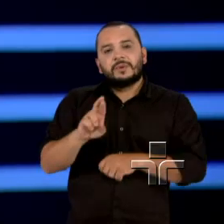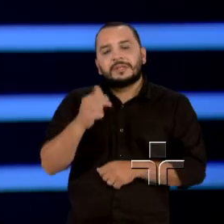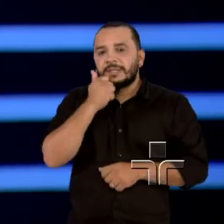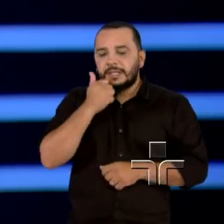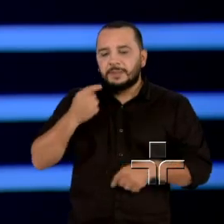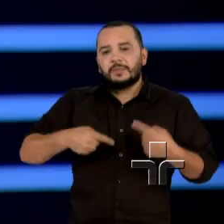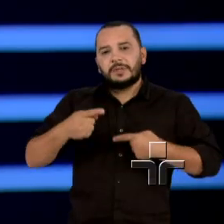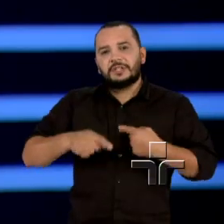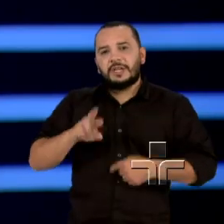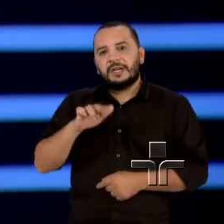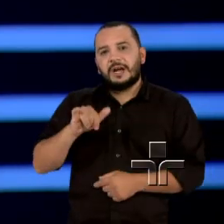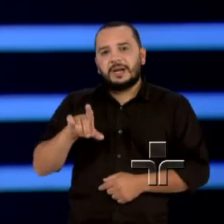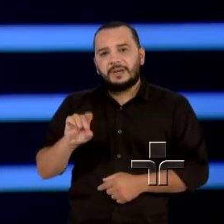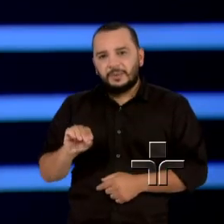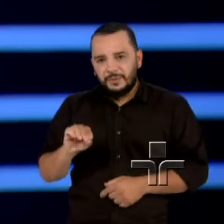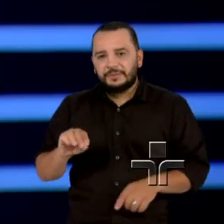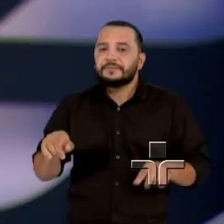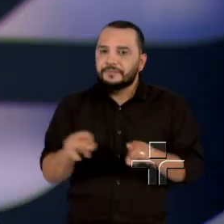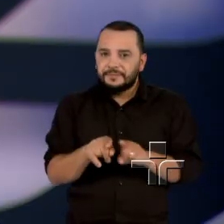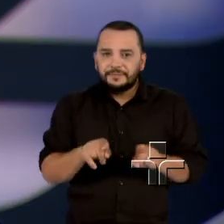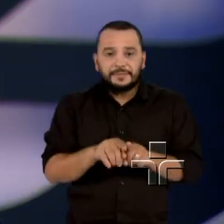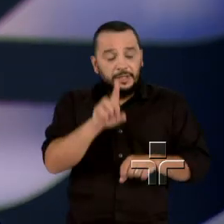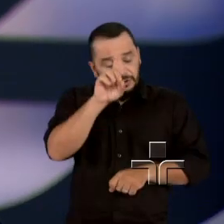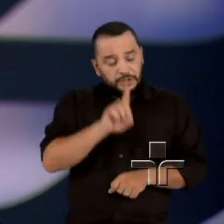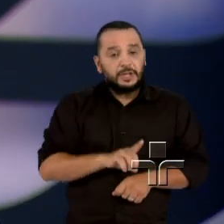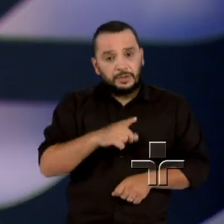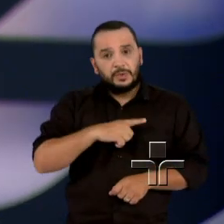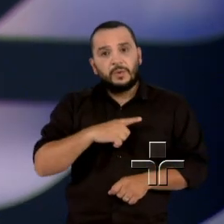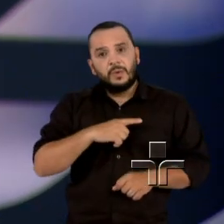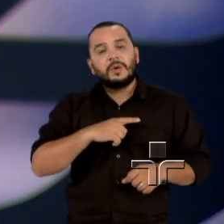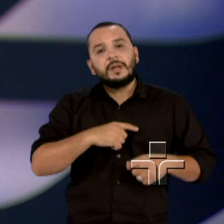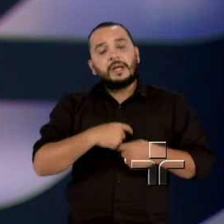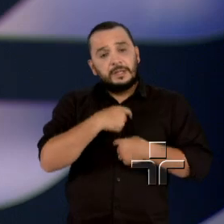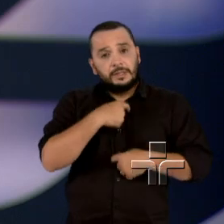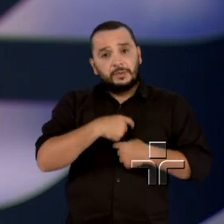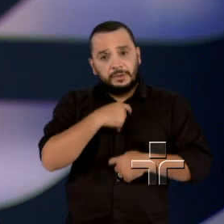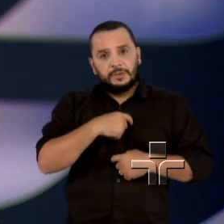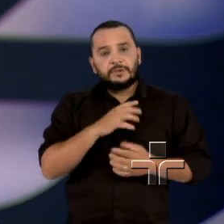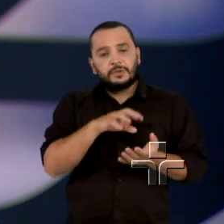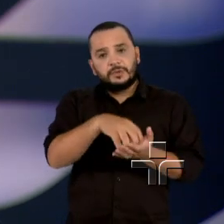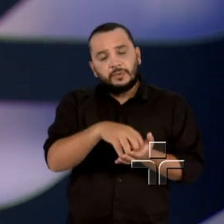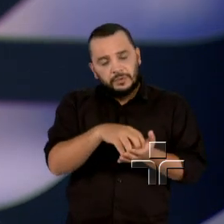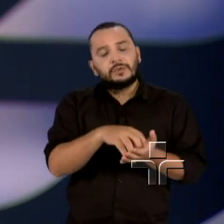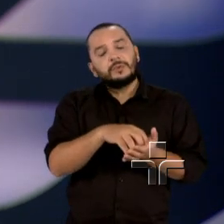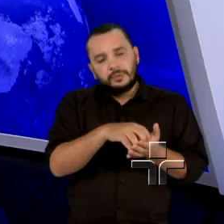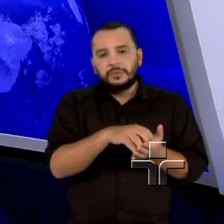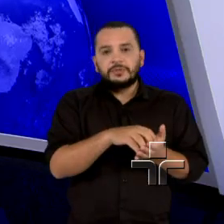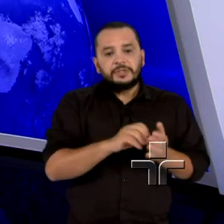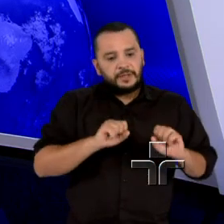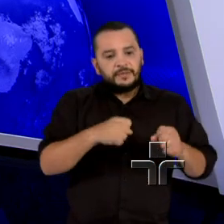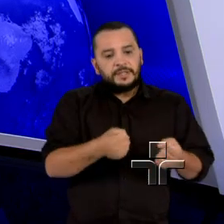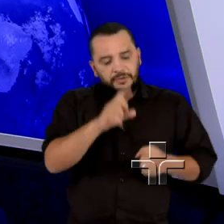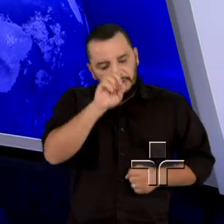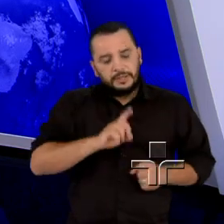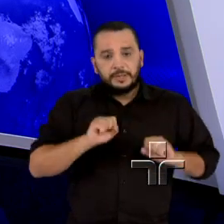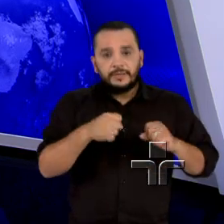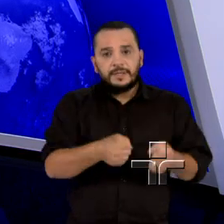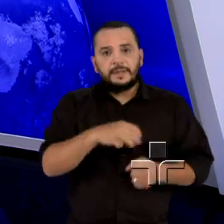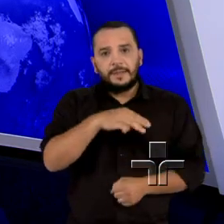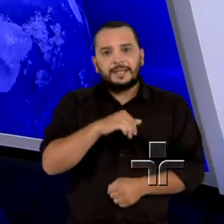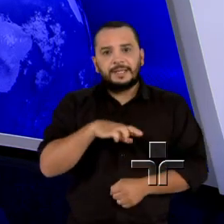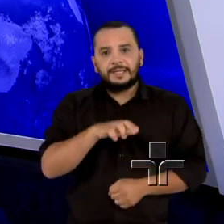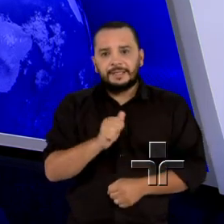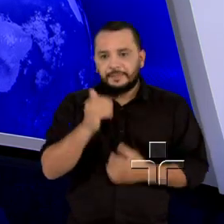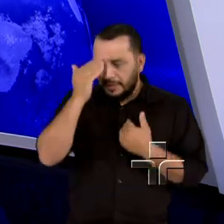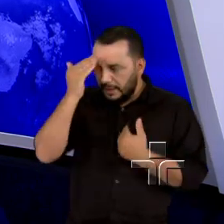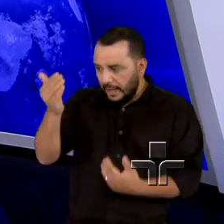política, Ricardo Cenes, e da diretora executiva do Instituto de Defesa do Direito de Defesa, Marina Dias. Muito obrigada aos dois. Obrigada e boa noite